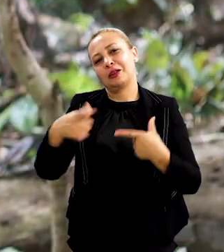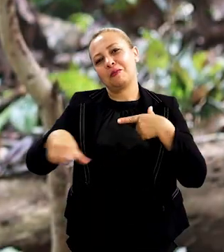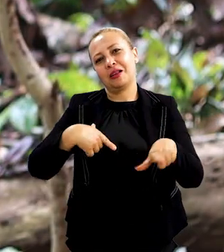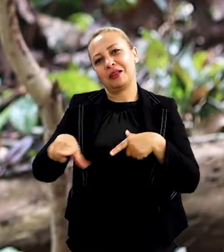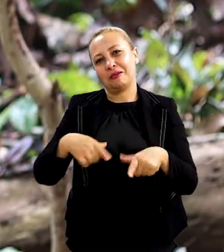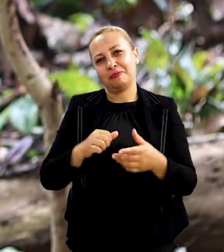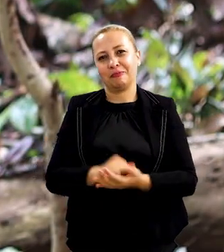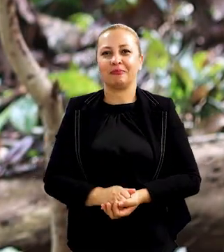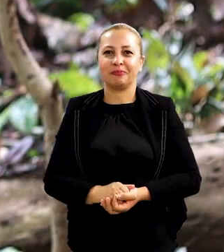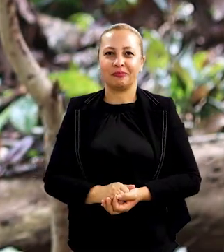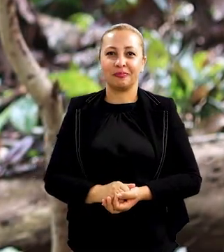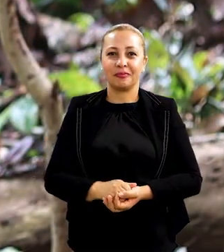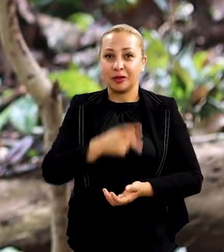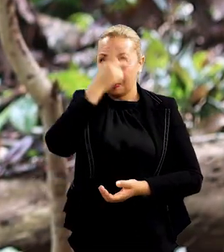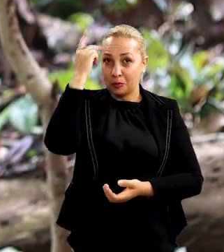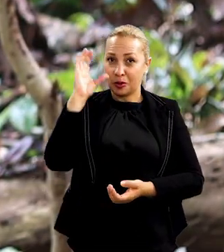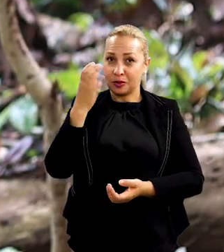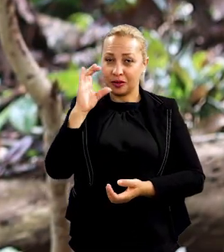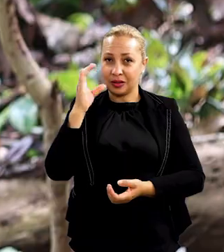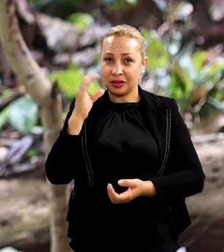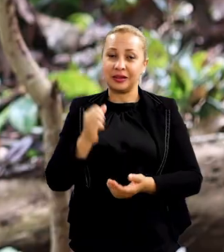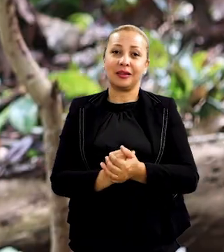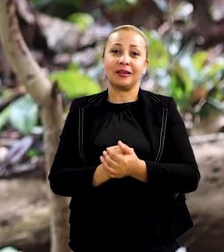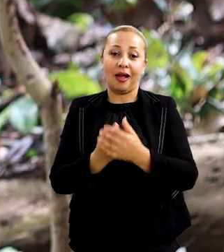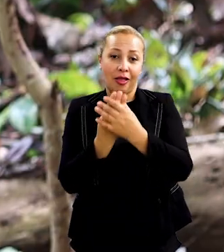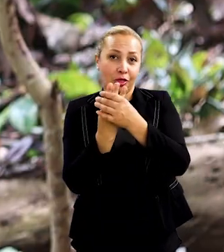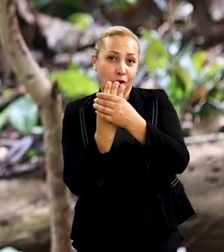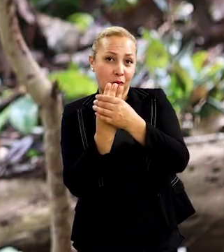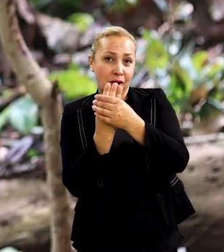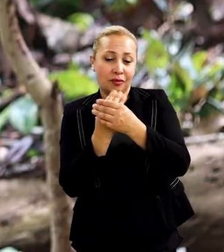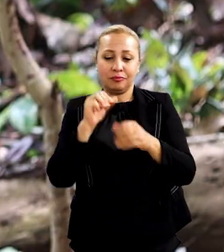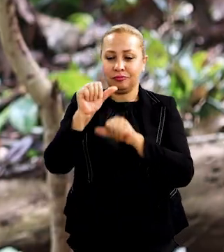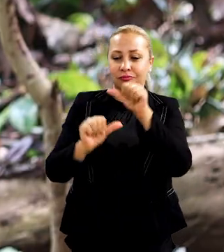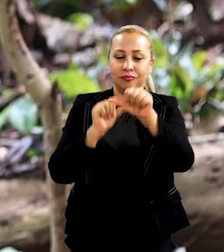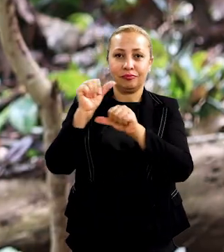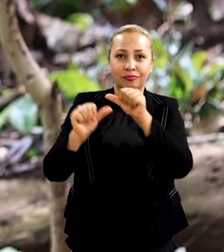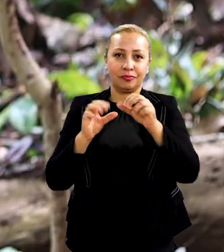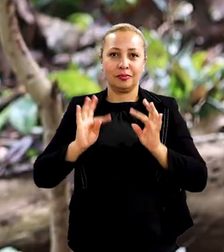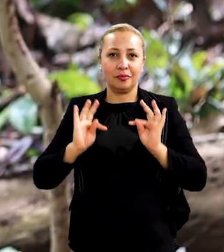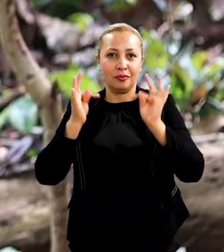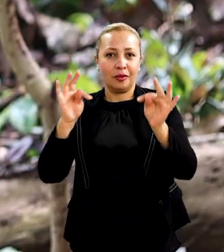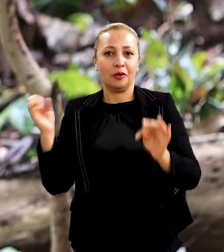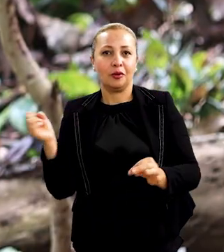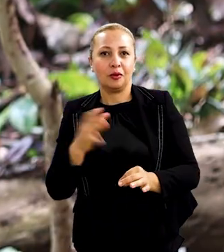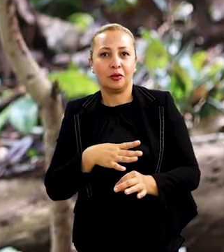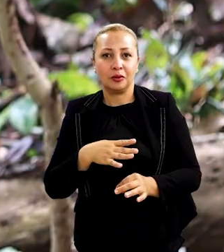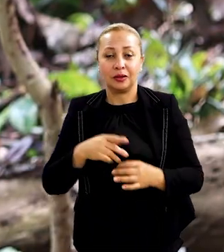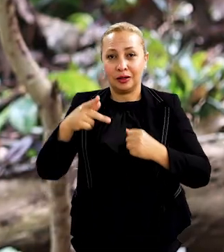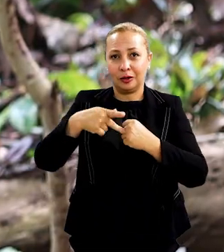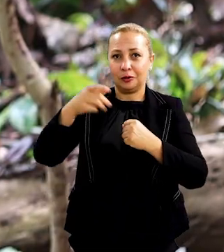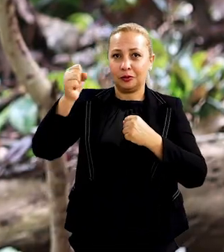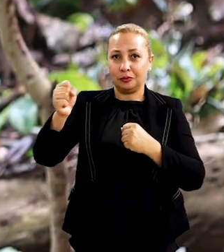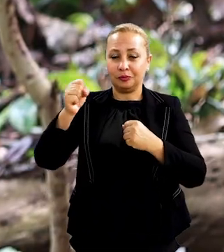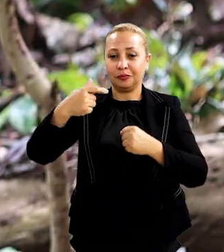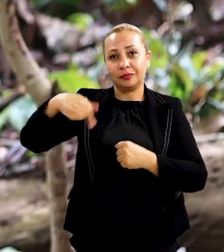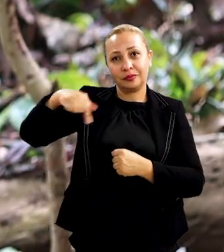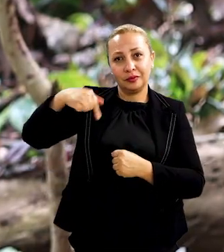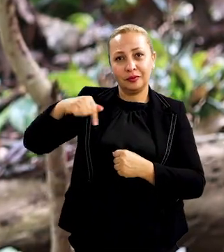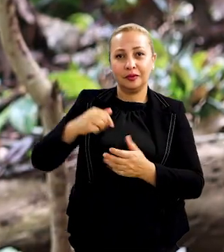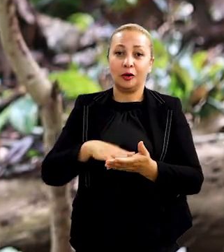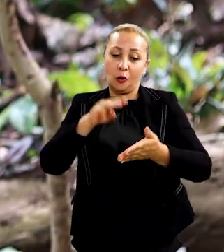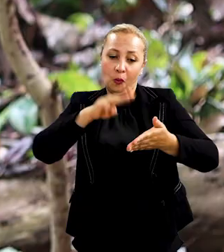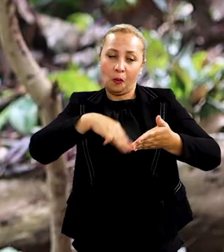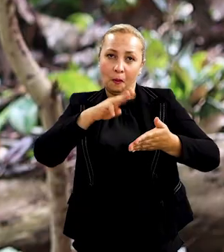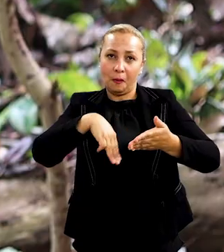massa. Cientistas da Universidade Federal de Pernambuco desenvolveram uma tecnologia inovadora no programa de pós-graduação em